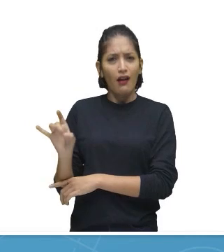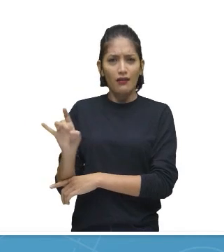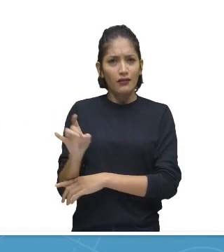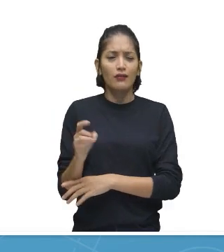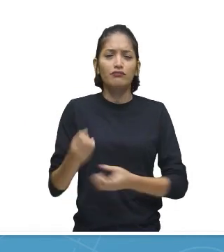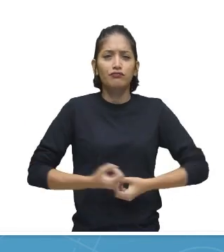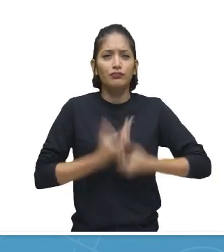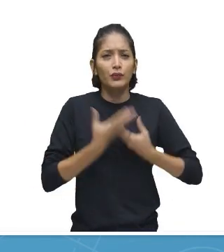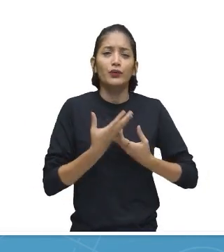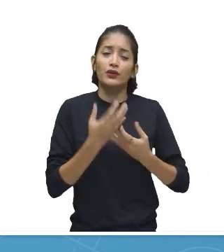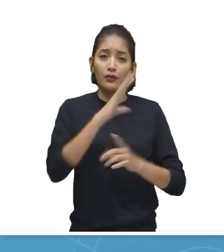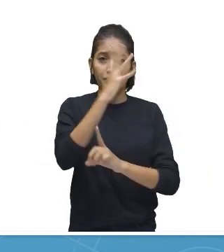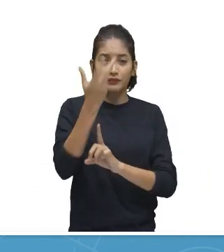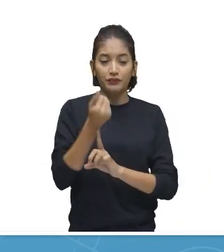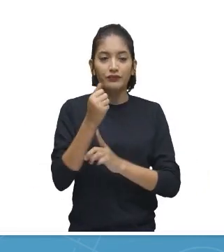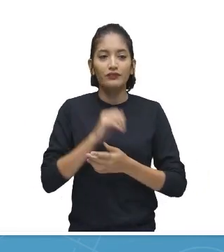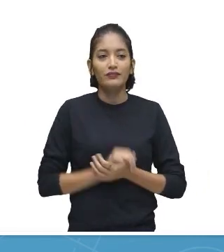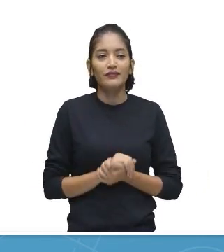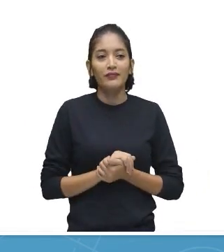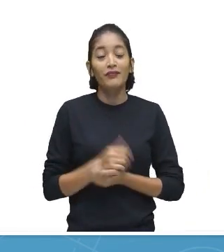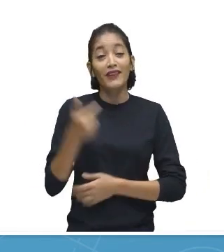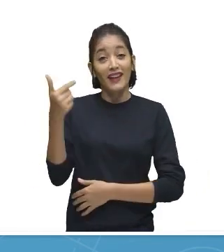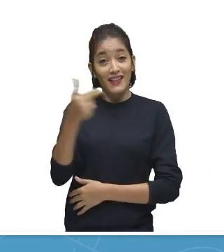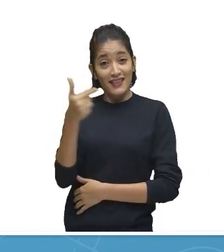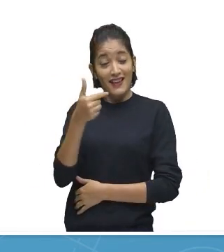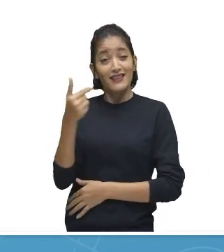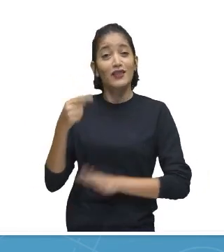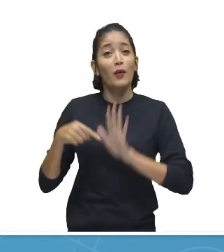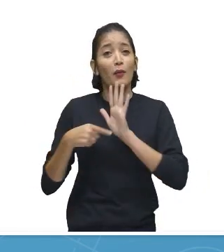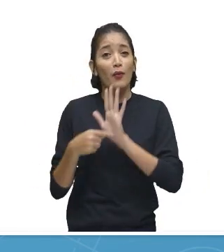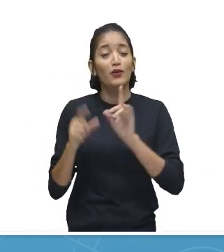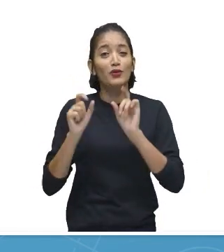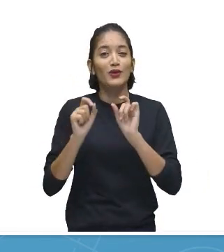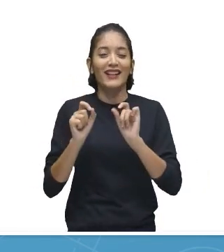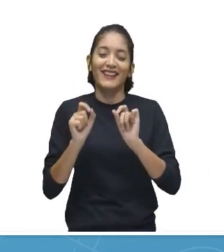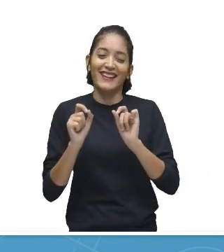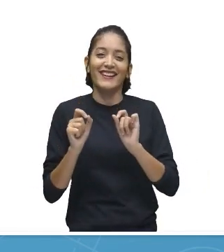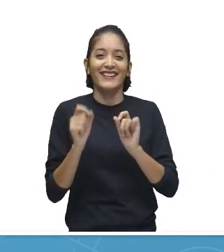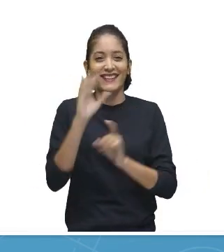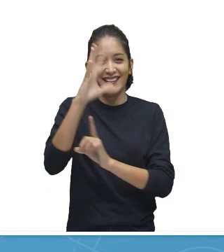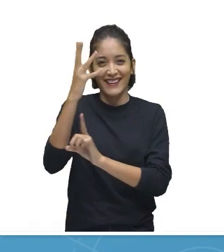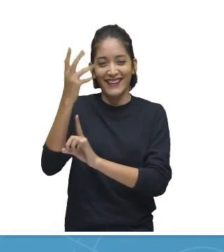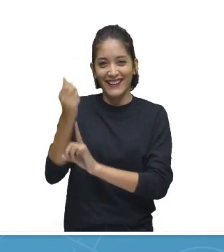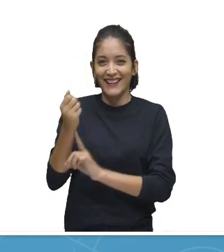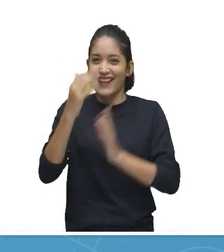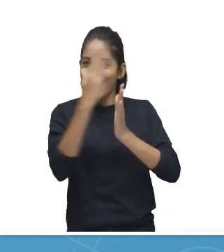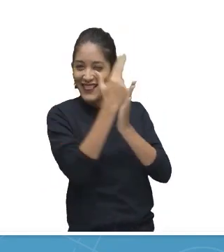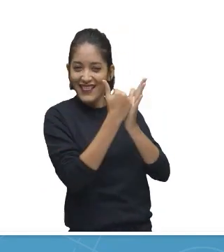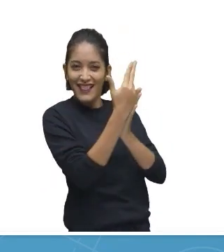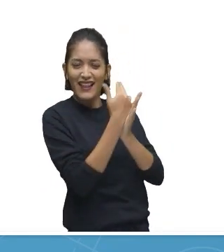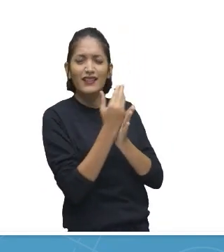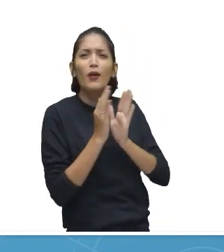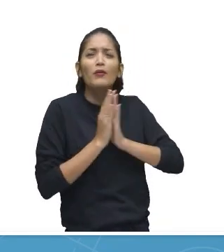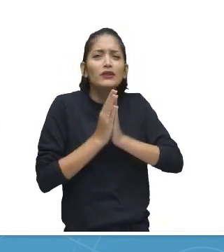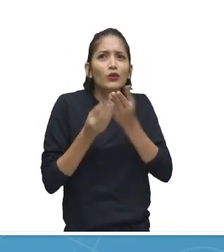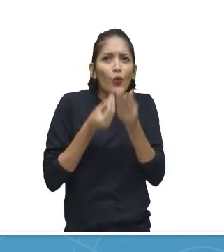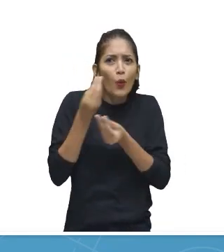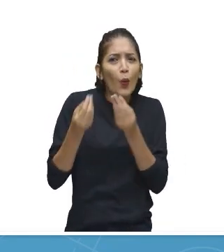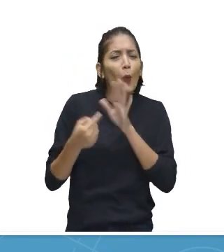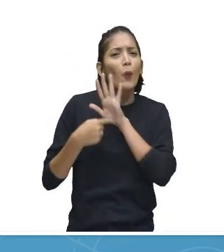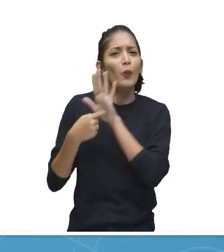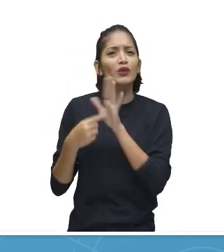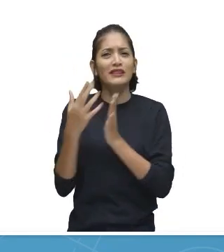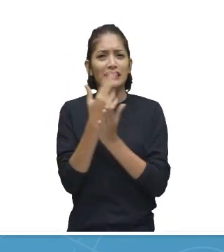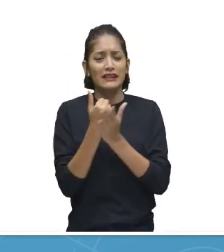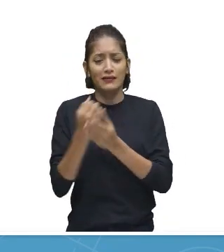Outra coisa, a nossa segunda questão, ela pedia um desenho, uma produção artística. Professora, pelo amor de Deus, como é que eu vou mandar um desenho aqui no